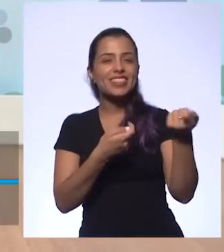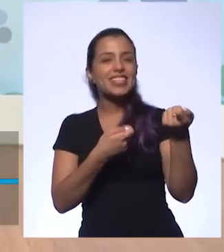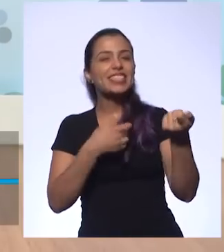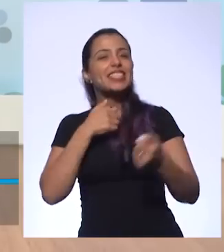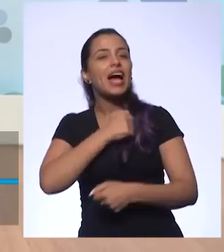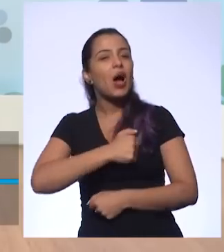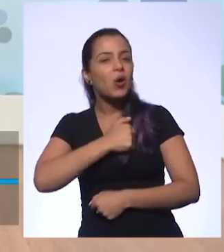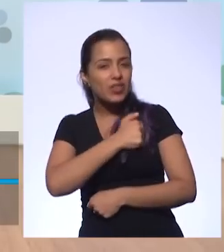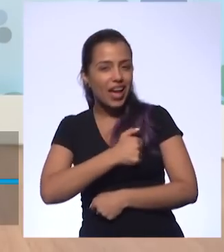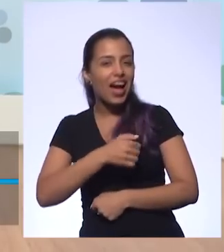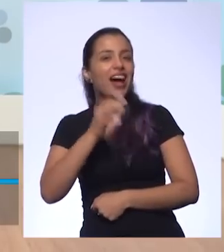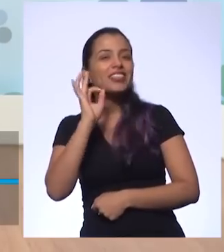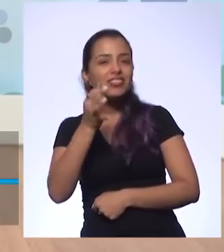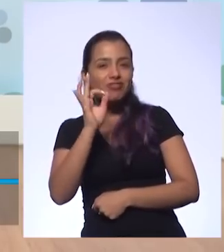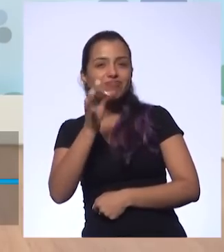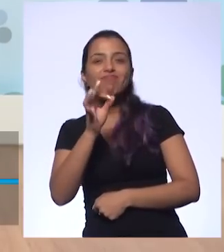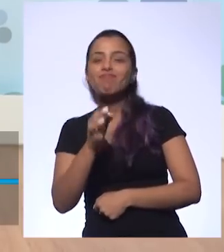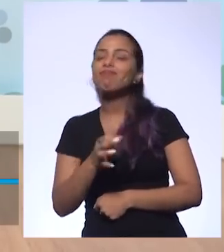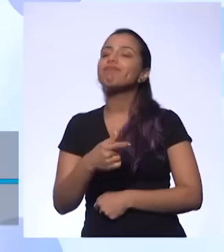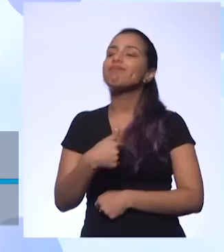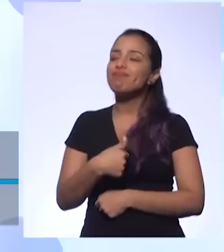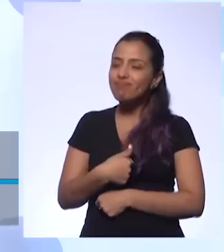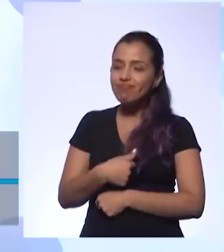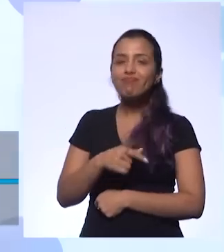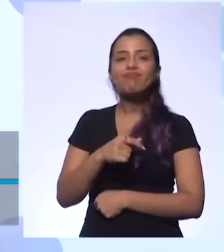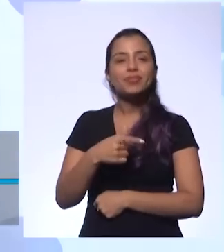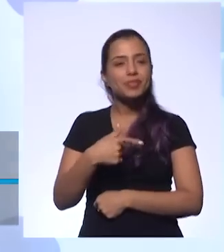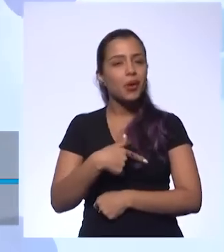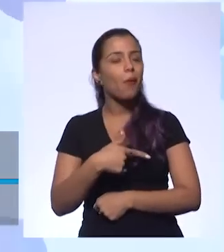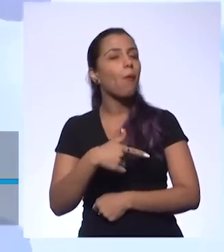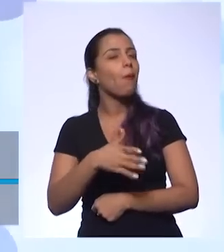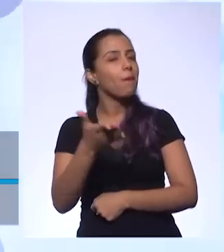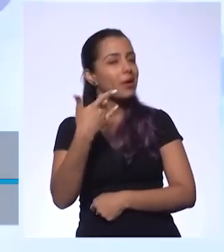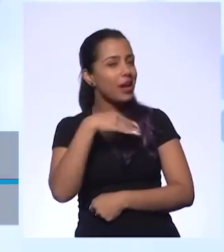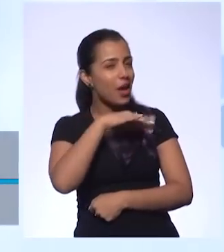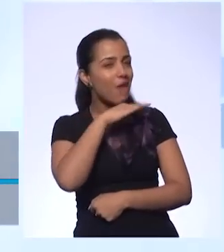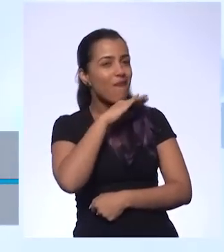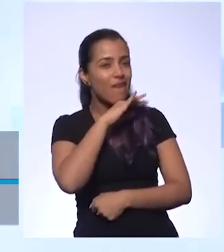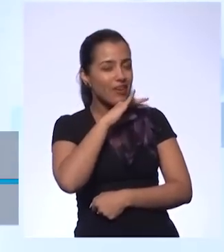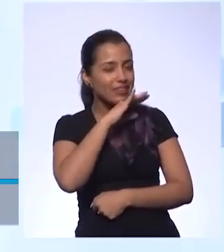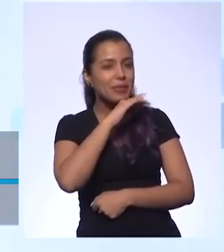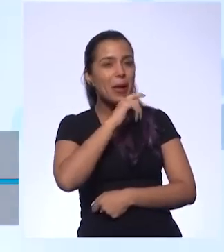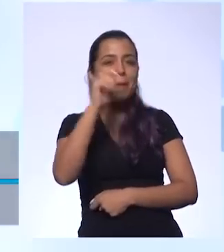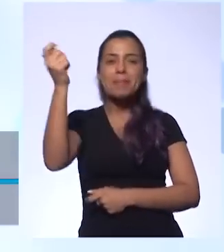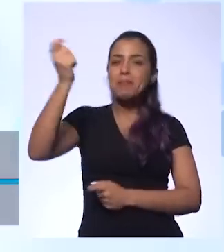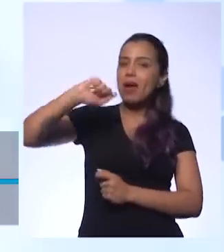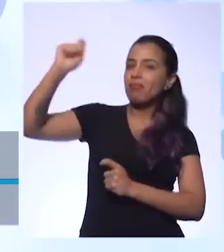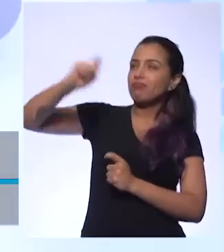Hugo. era ruim. Porque acontece. Eu saía, e aí eu contar um pouco do caso do Pipa, era louco, velho. Pipa era muito legal.